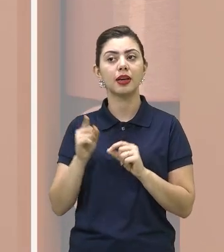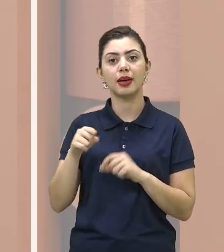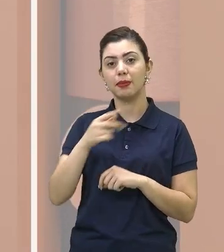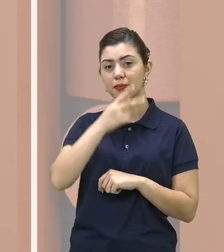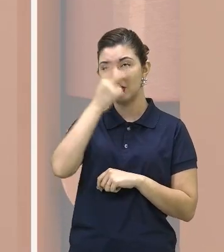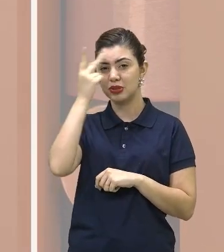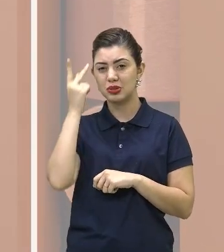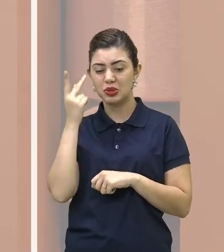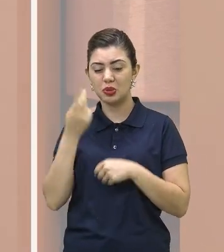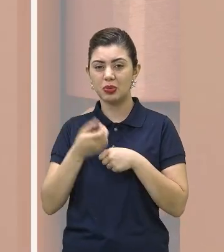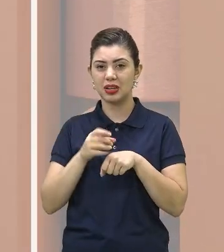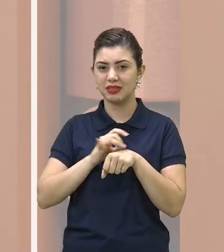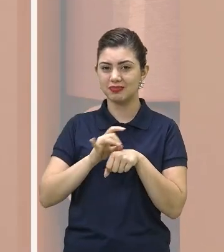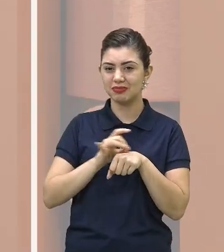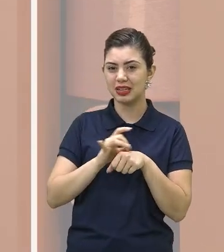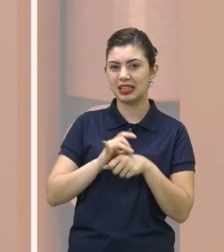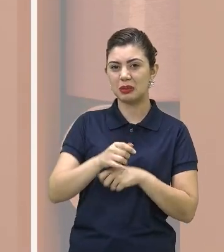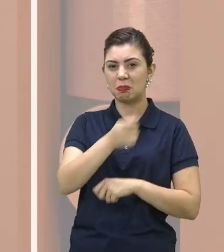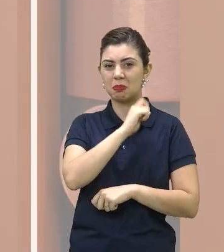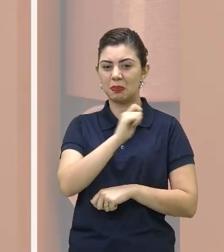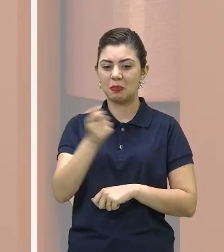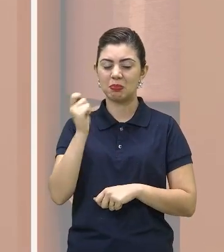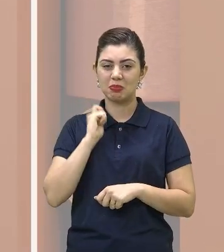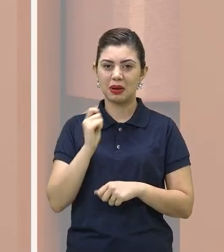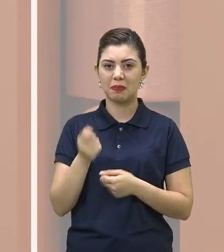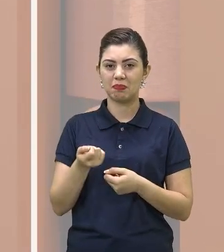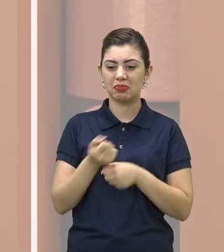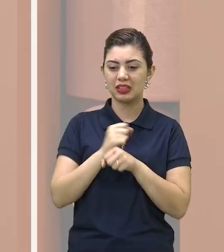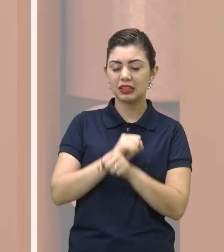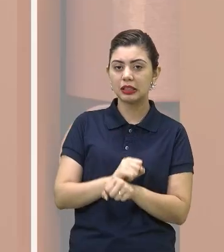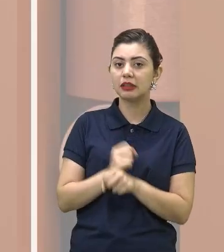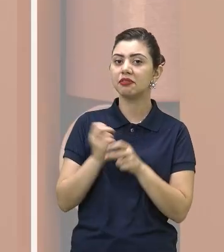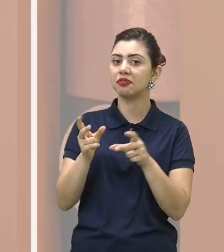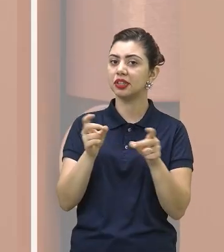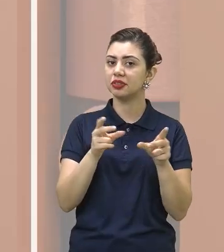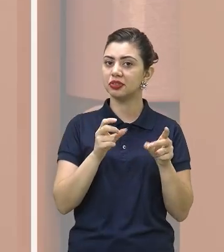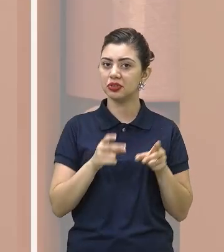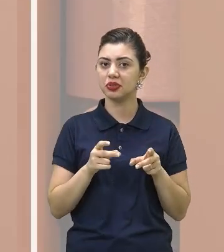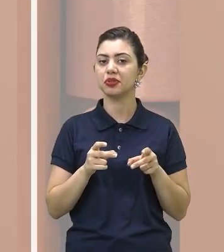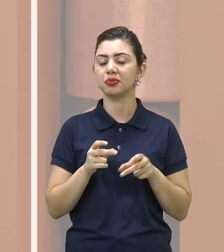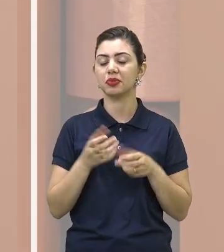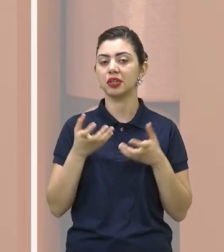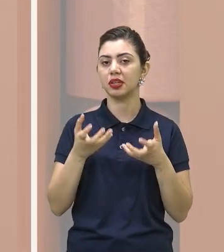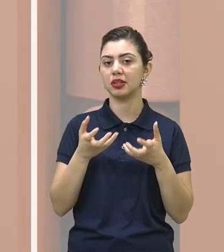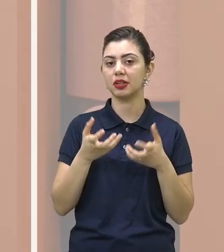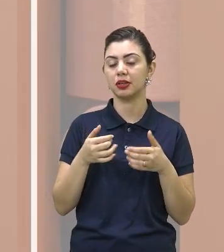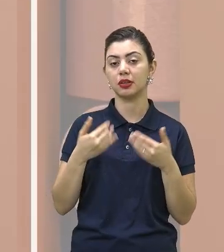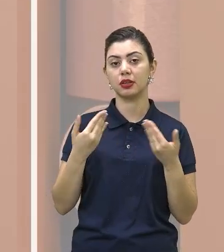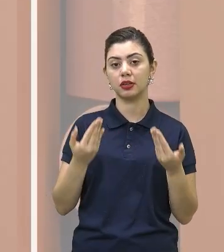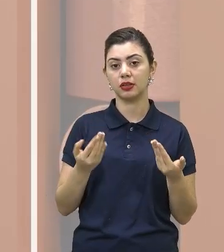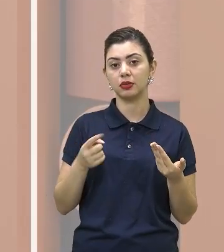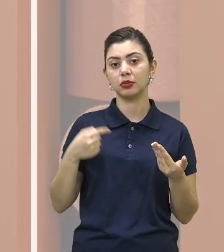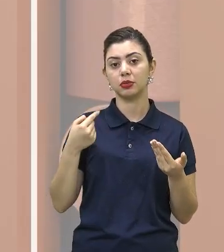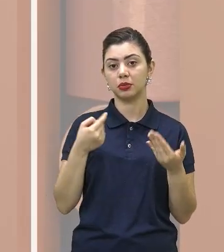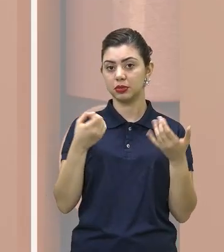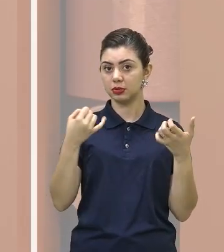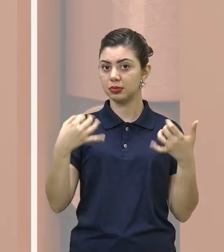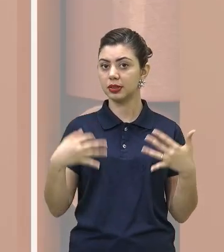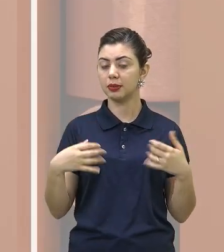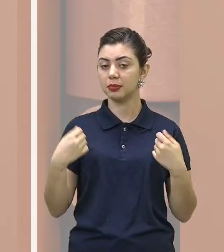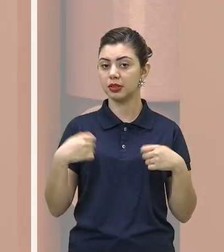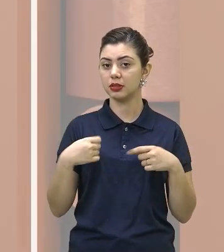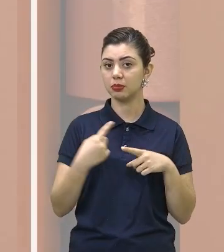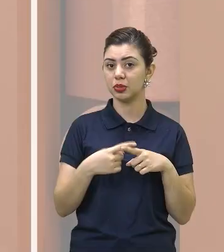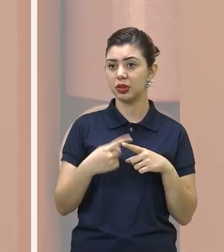africanos escravizados. Outro comércio também que é importante nesse período, tá? É bom então falar disso.